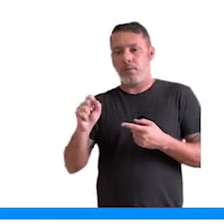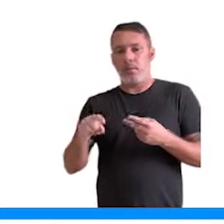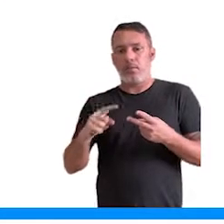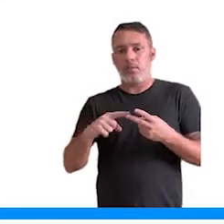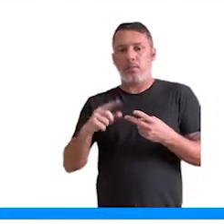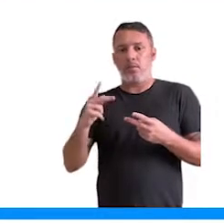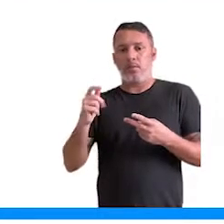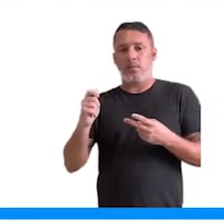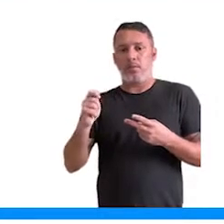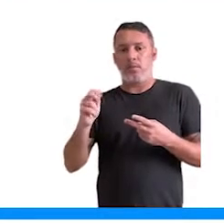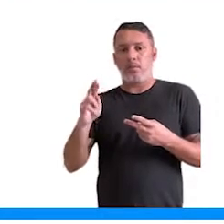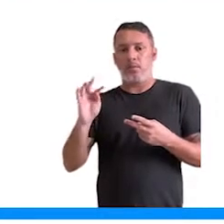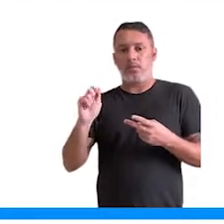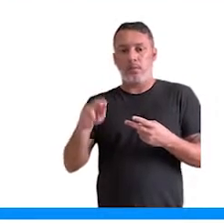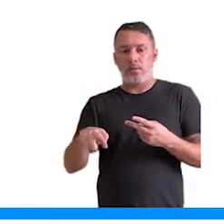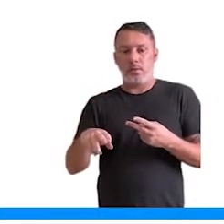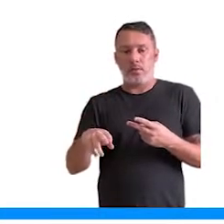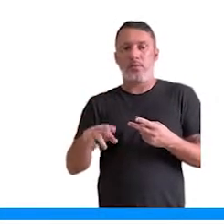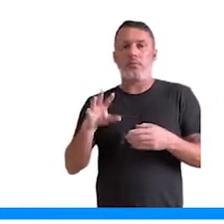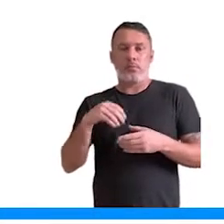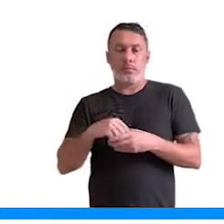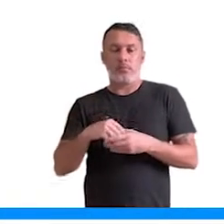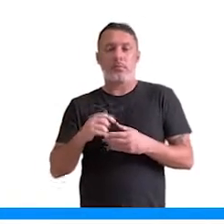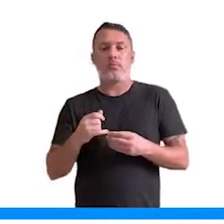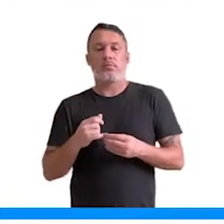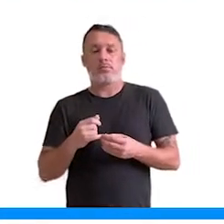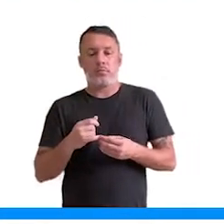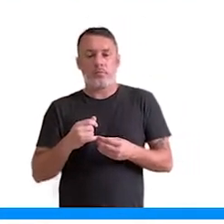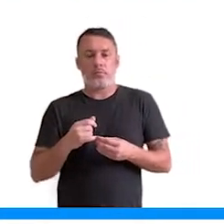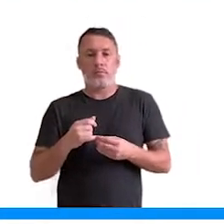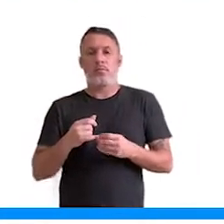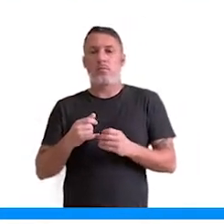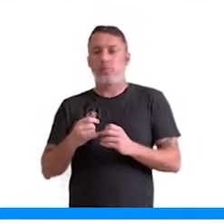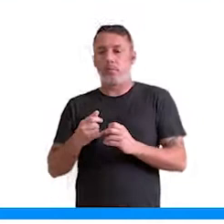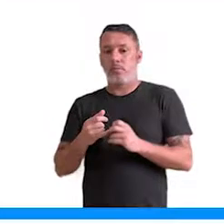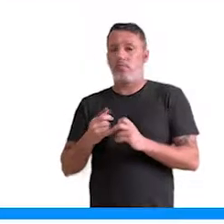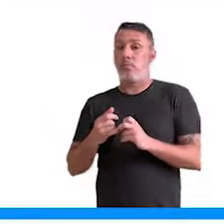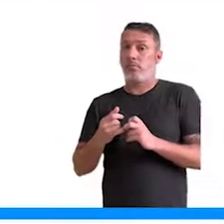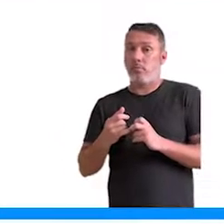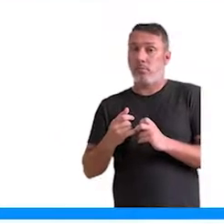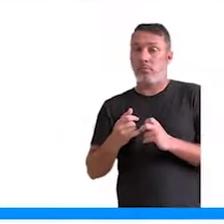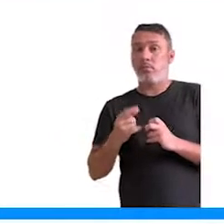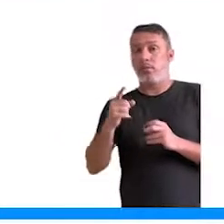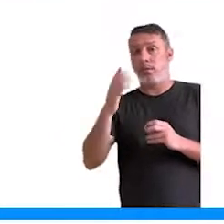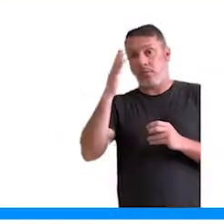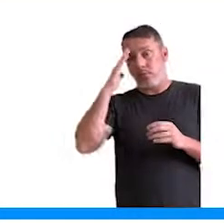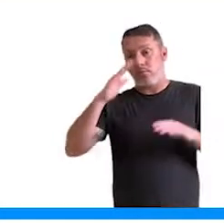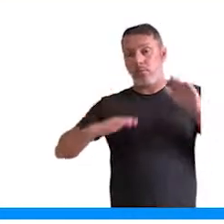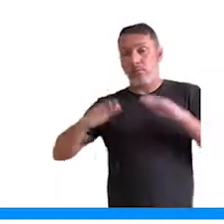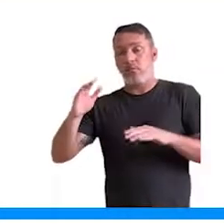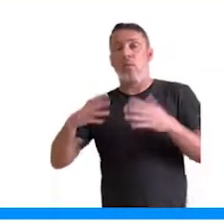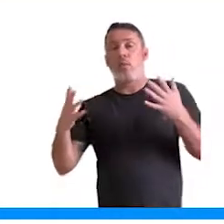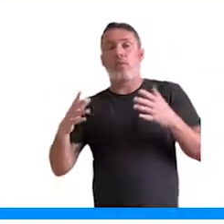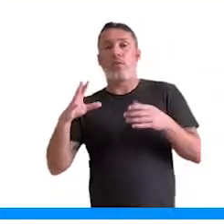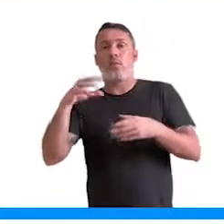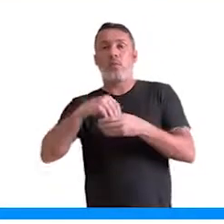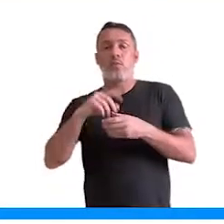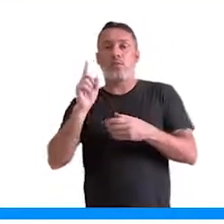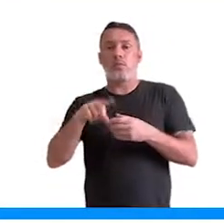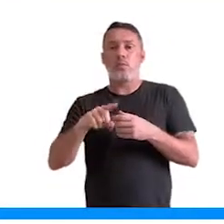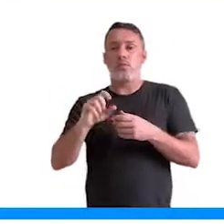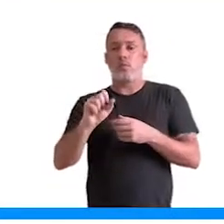vosotros partais, que eles, ustedes partam. Então, agora nós já sabemos como é